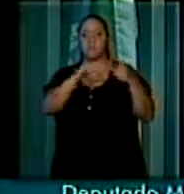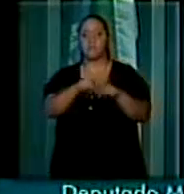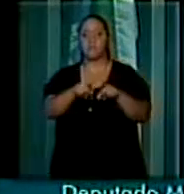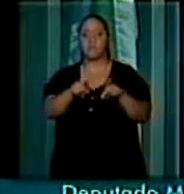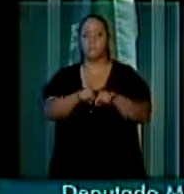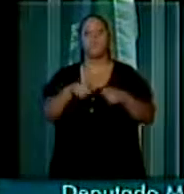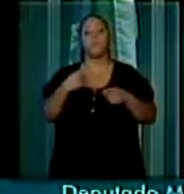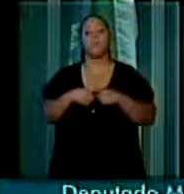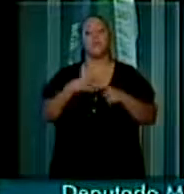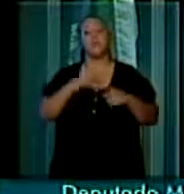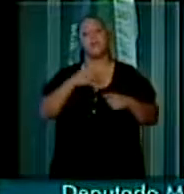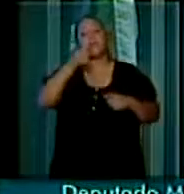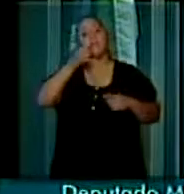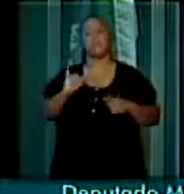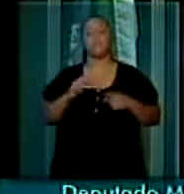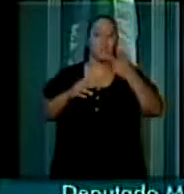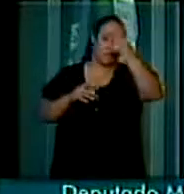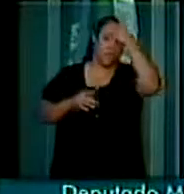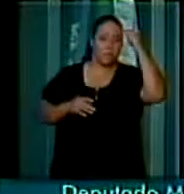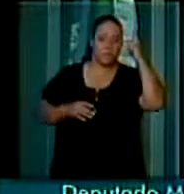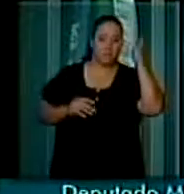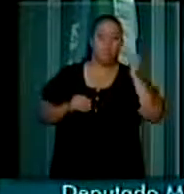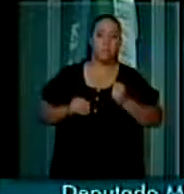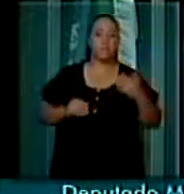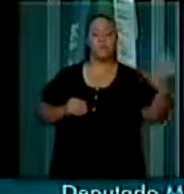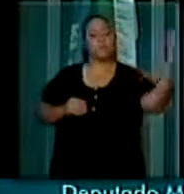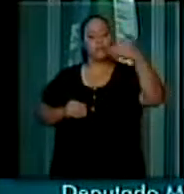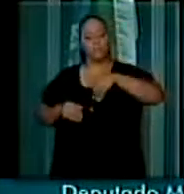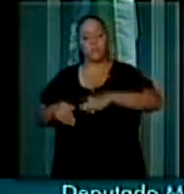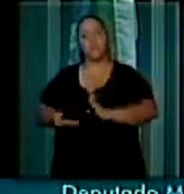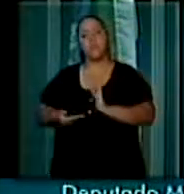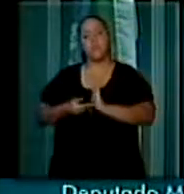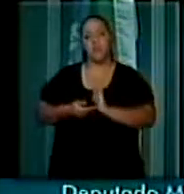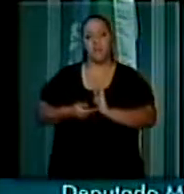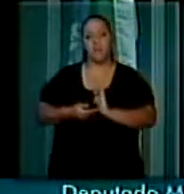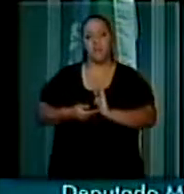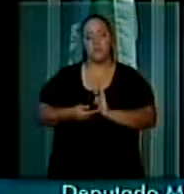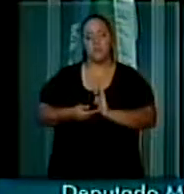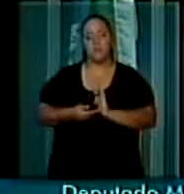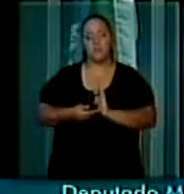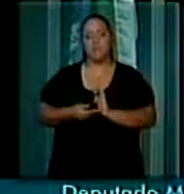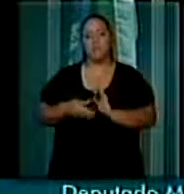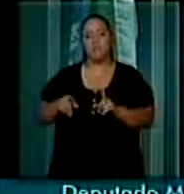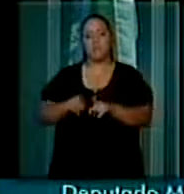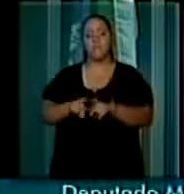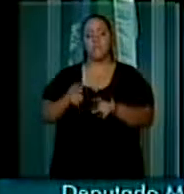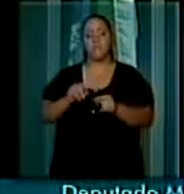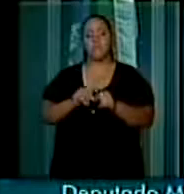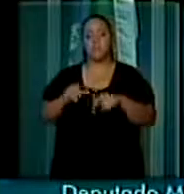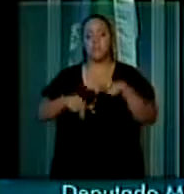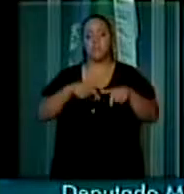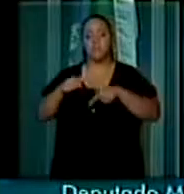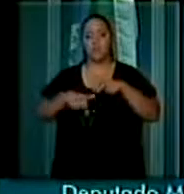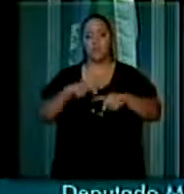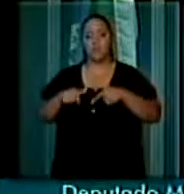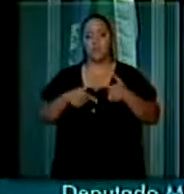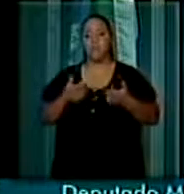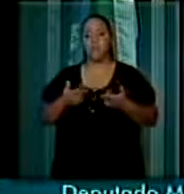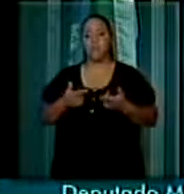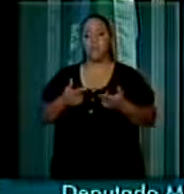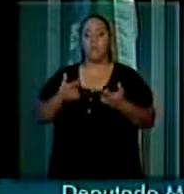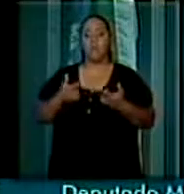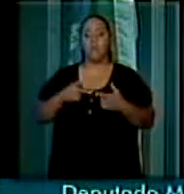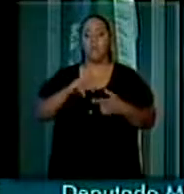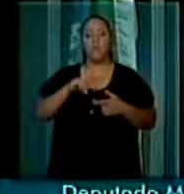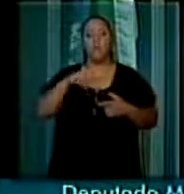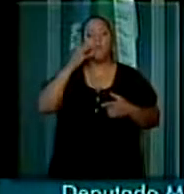para impedir que pessoas possam vir para essa Câmara ou para o Senado ou ocupar um espaço